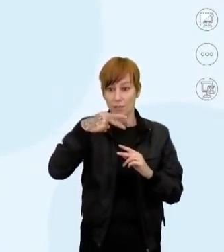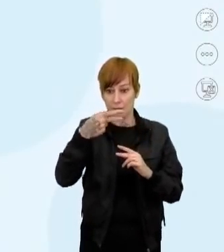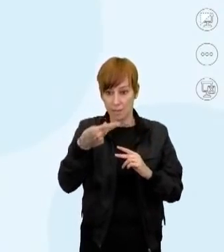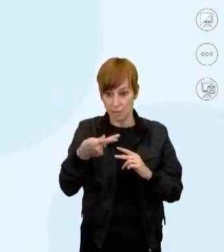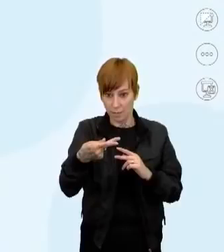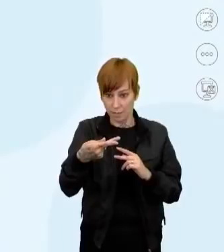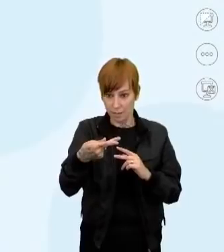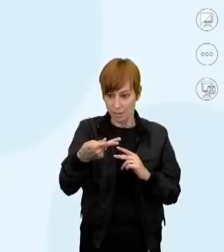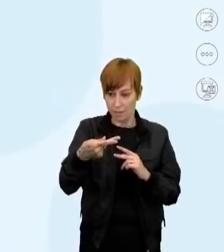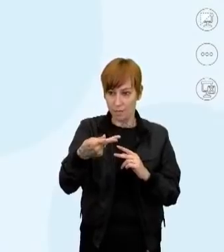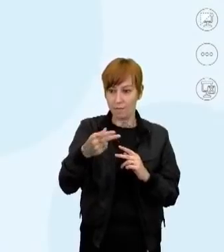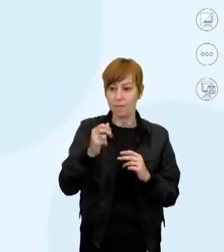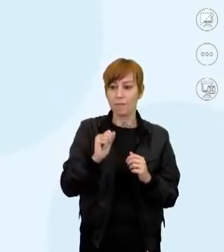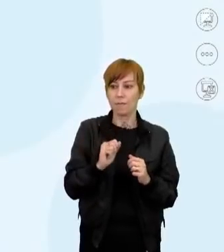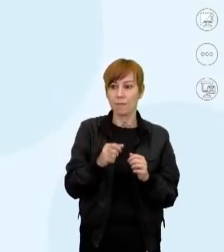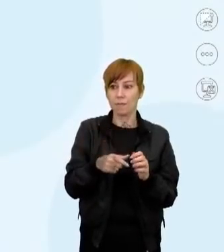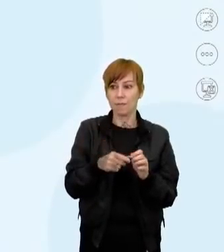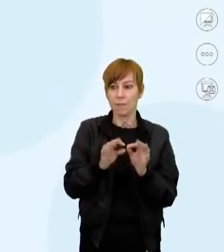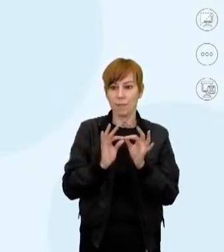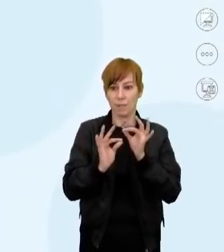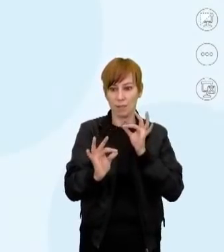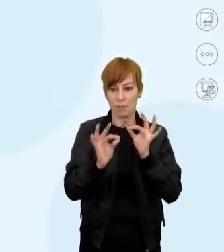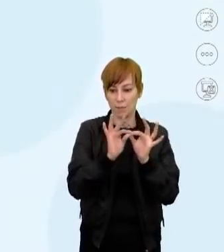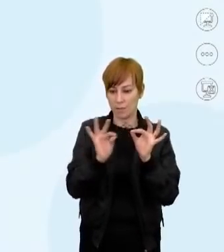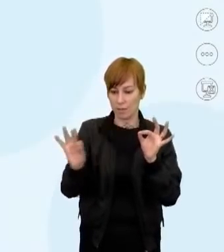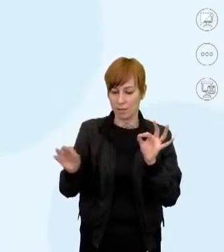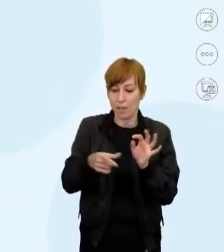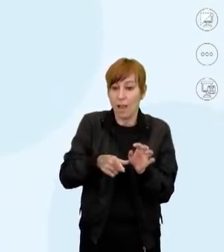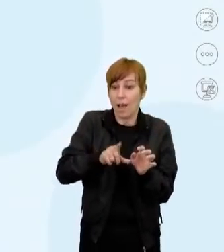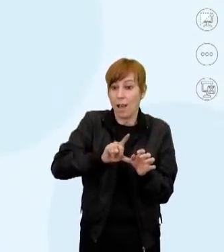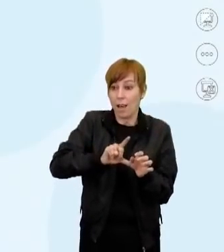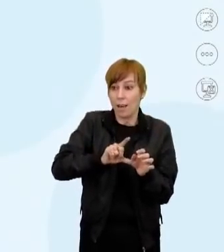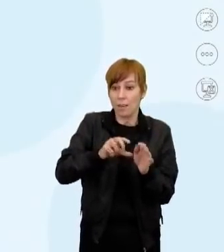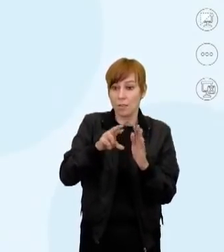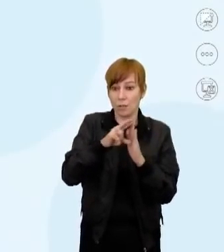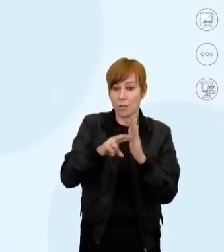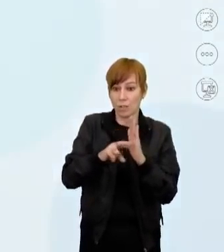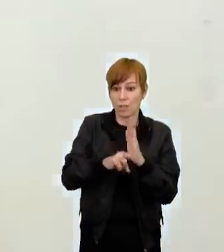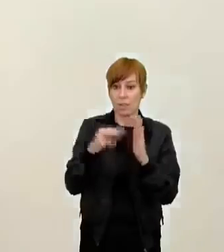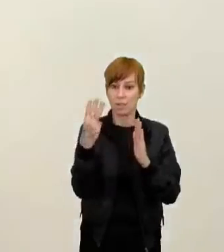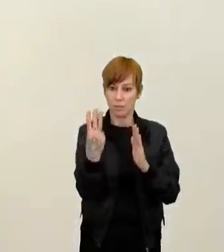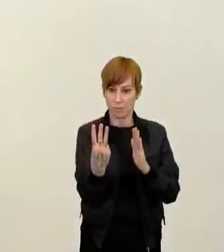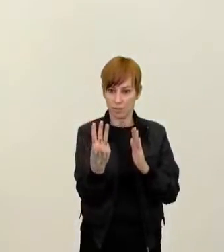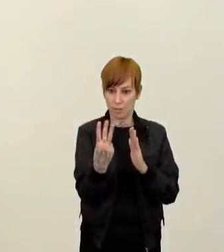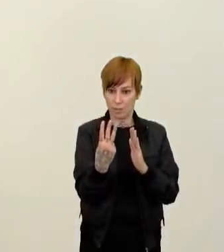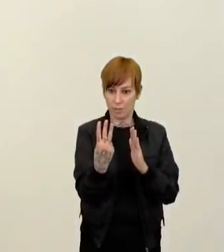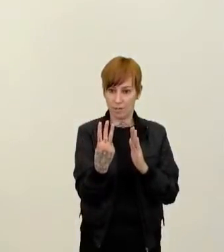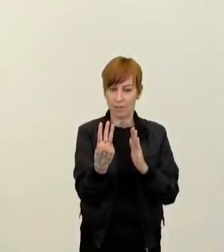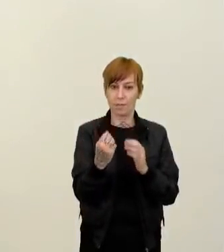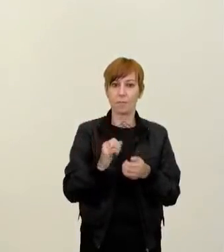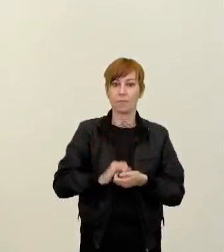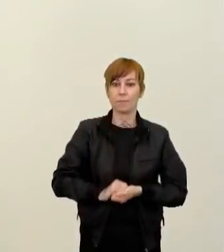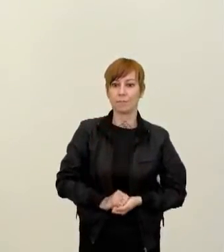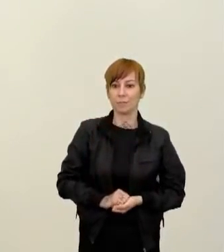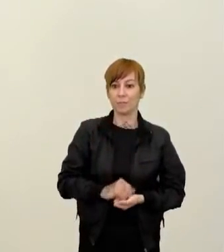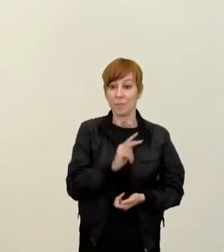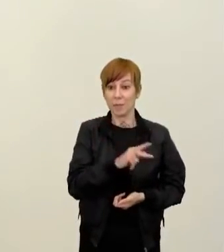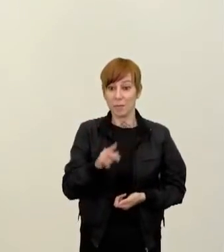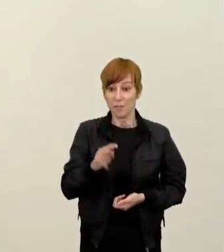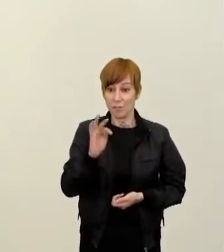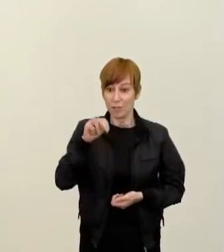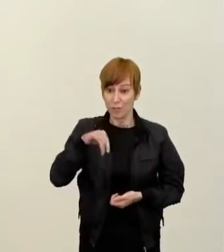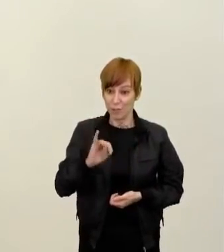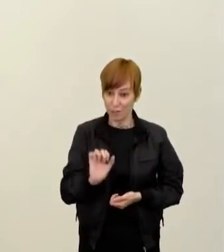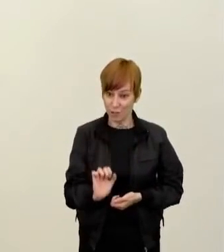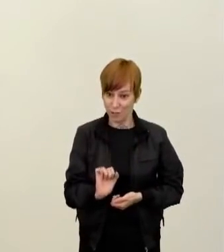das grandezas antes de fazer a regra de 3. A gente volta. E ele está conosco de novo, professor Tony, hoje assíduo em todos os